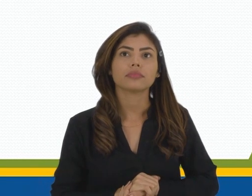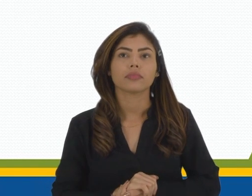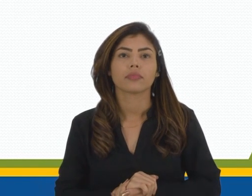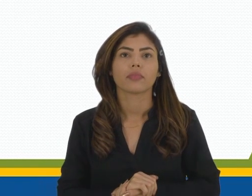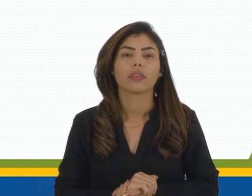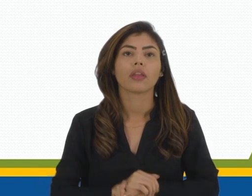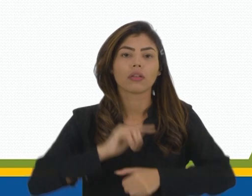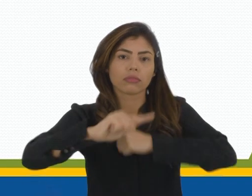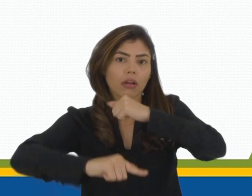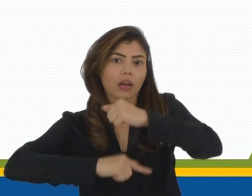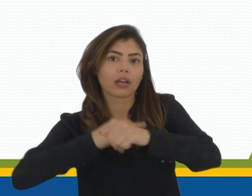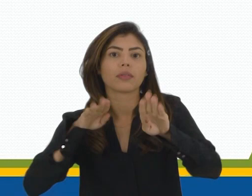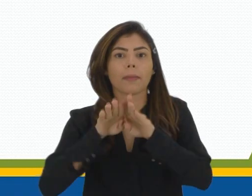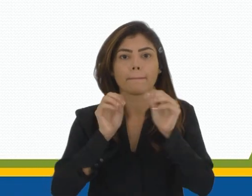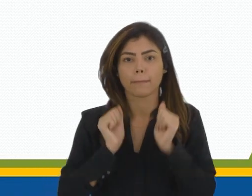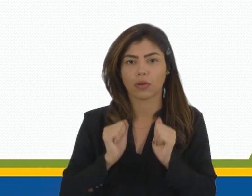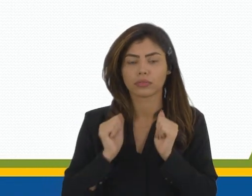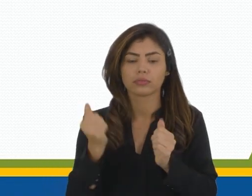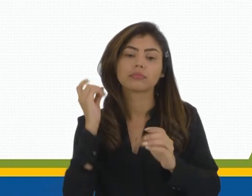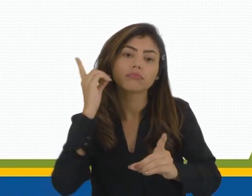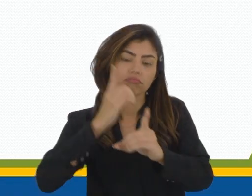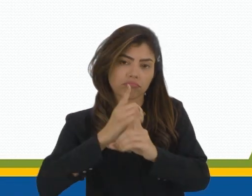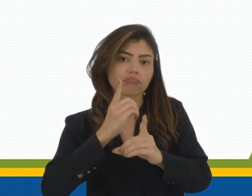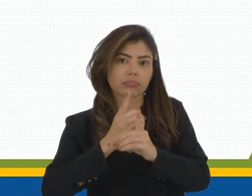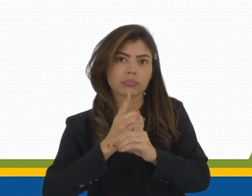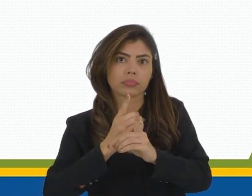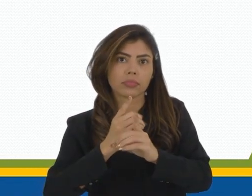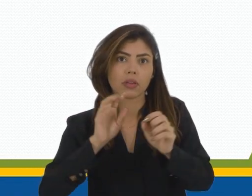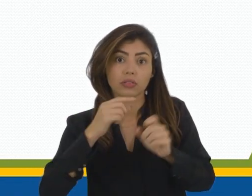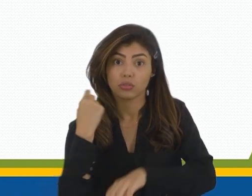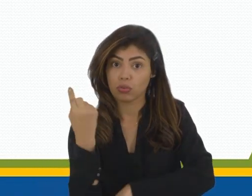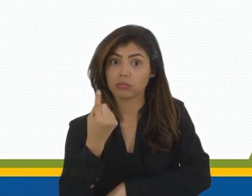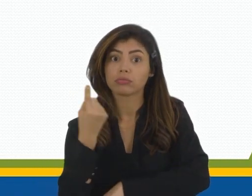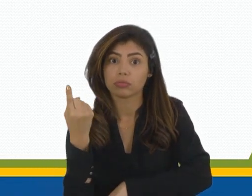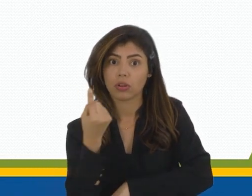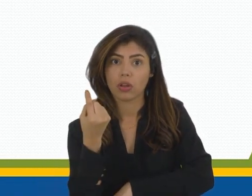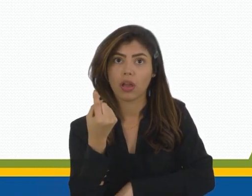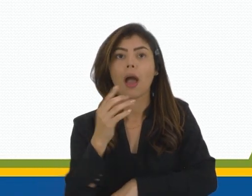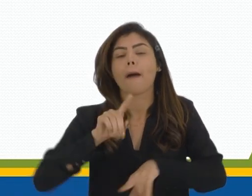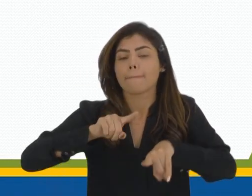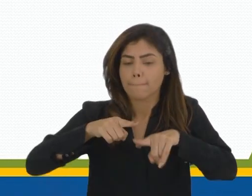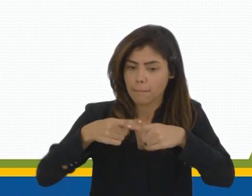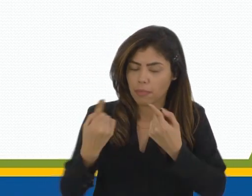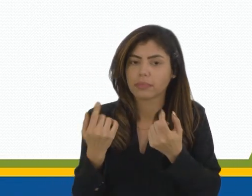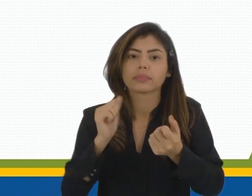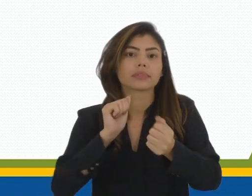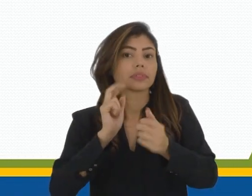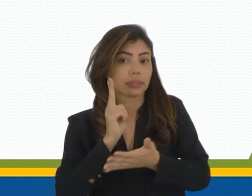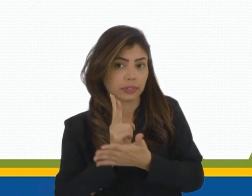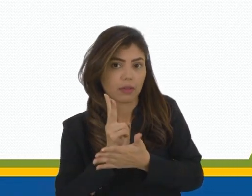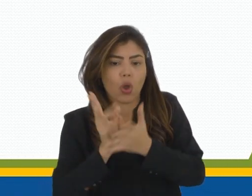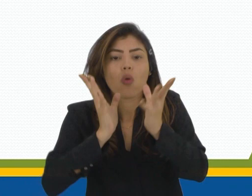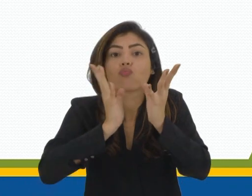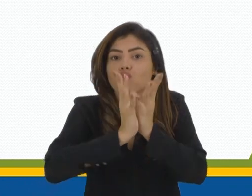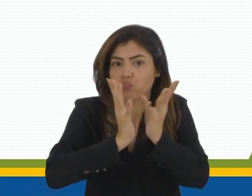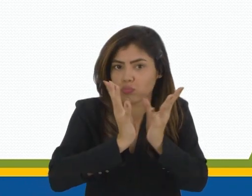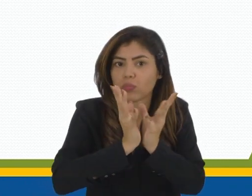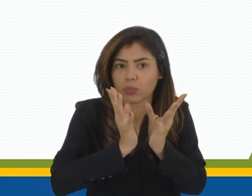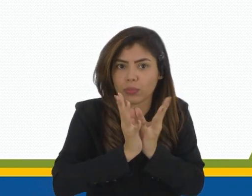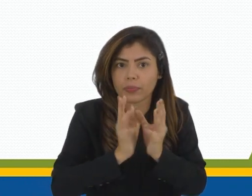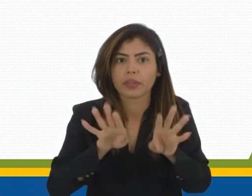Os átomos, eles podem ser encontrados de uma forma isolada, mas é muito comum os átomos eles se agruparem,